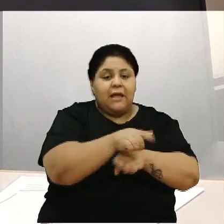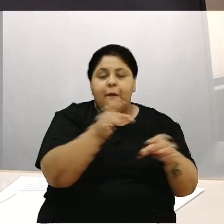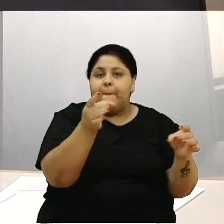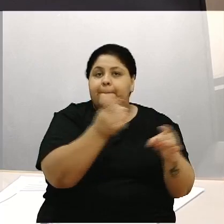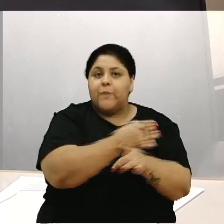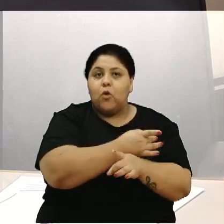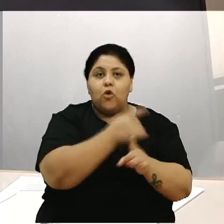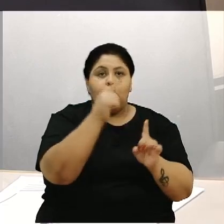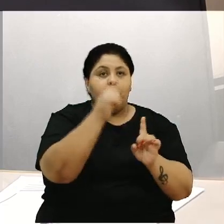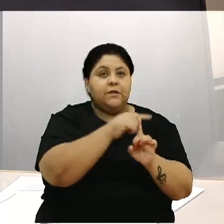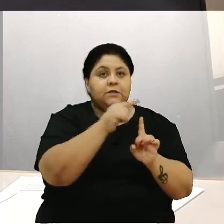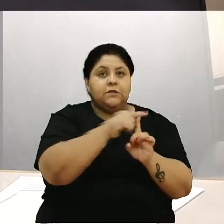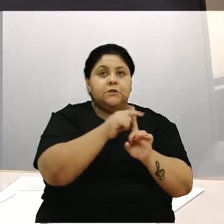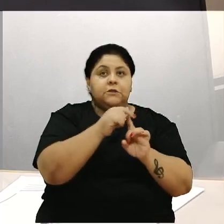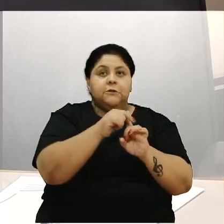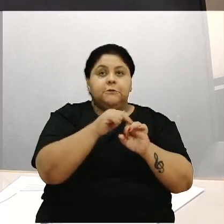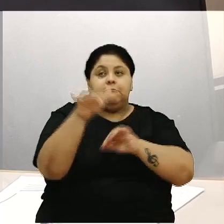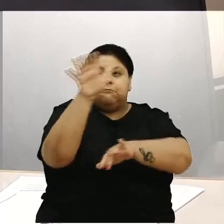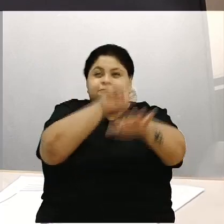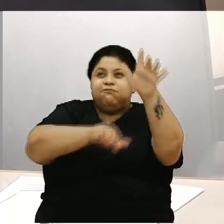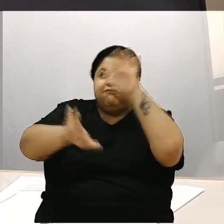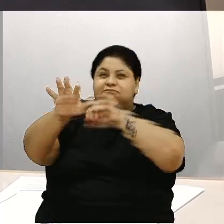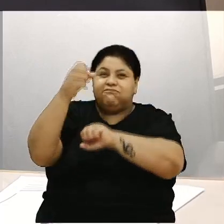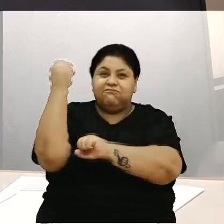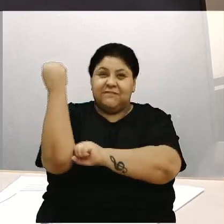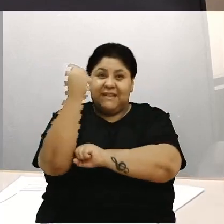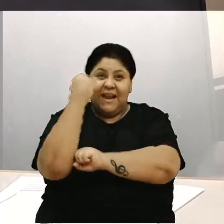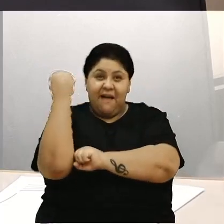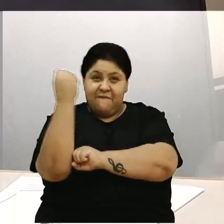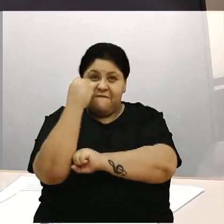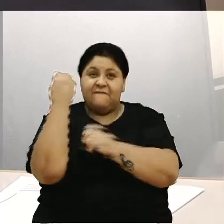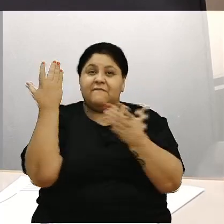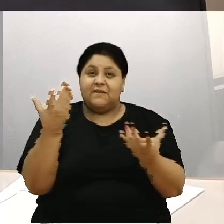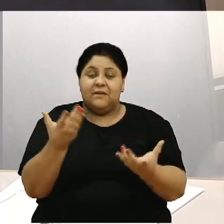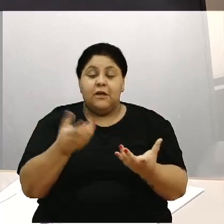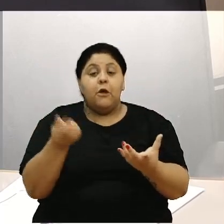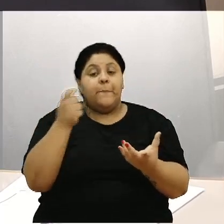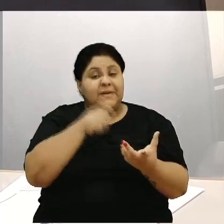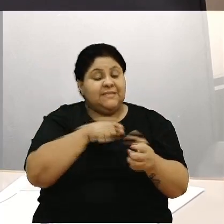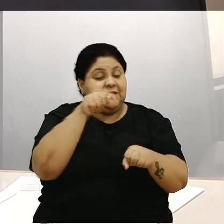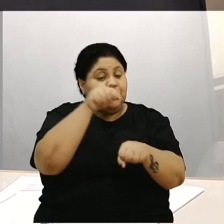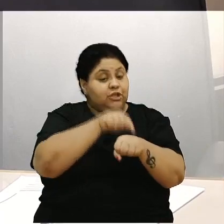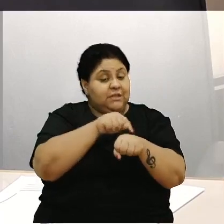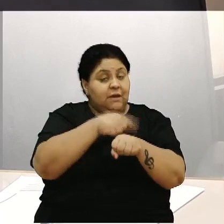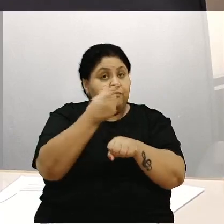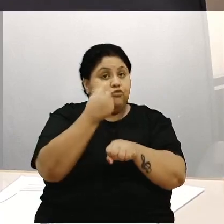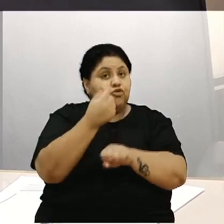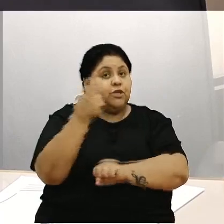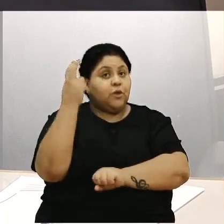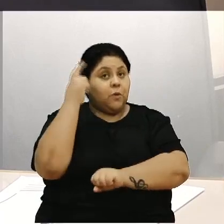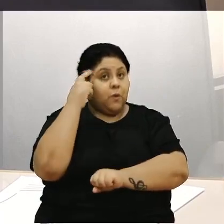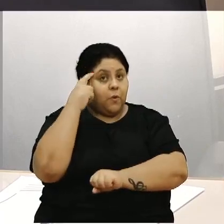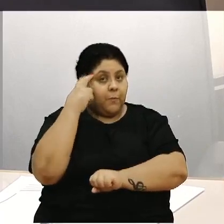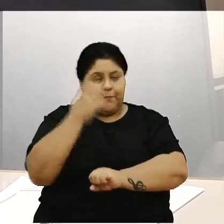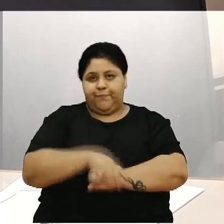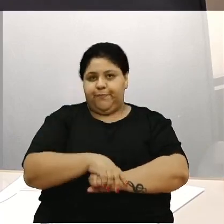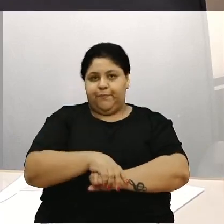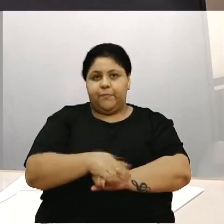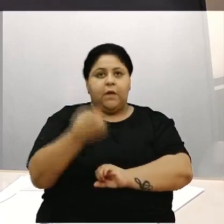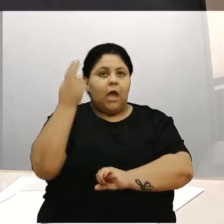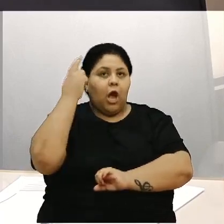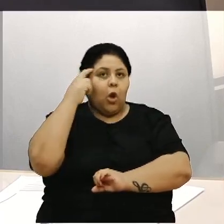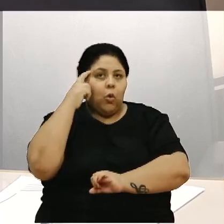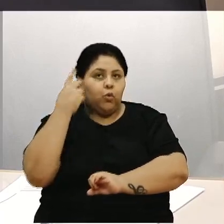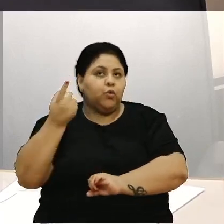esse tipo de catástrofe ainda. Estamos sim nos preparando, né? Mas tudo isso demanda tempo, dinheiro e cultura. Né? A cultura do lixo, a cultura